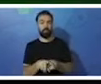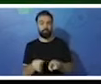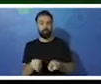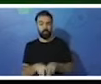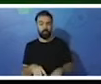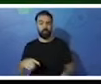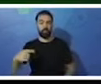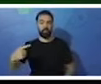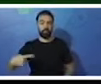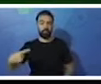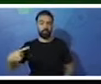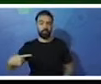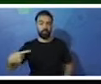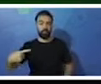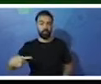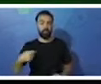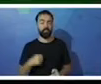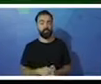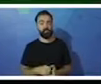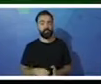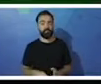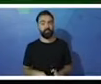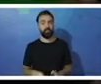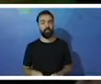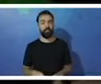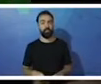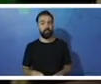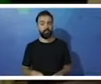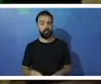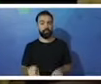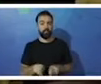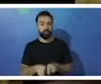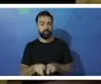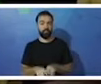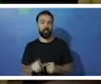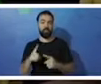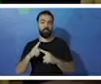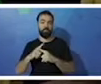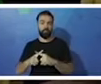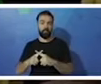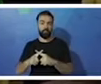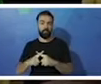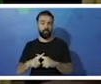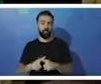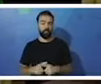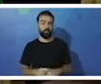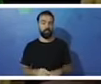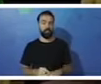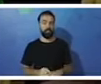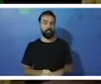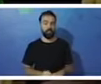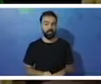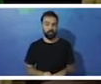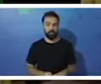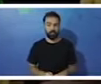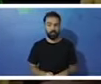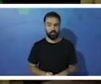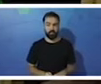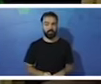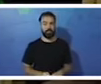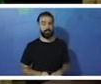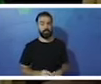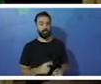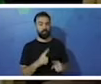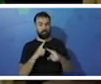mais, subtração, a continha de menos, e da multiplicação, que é a sinal